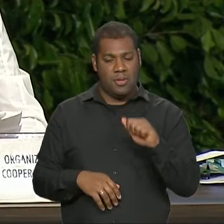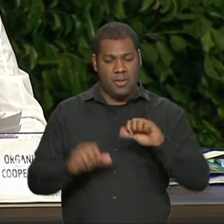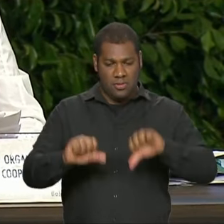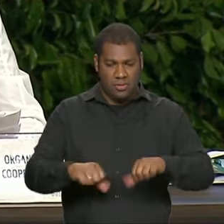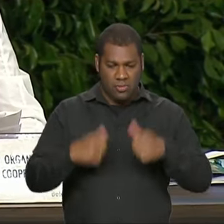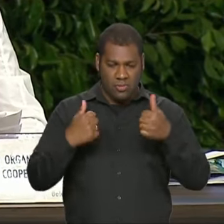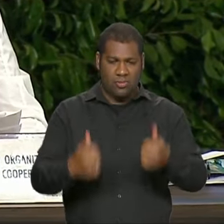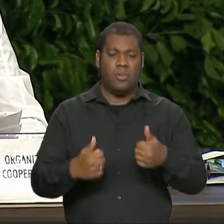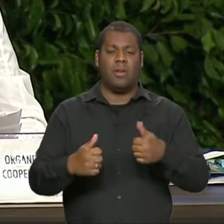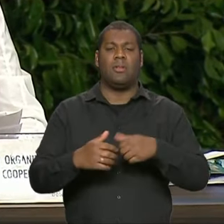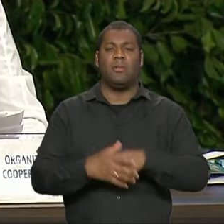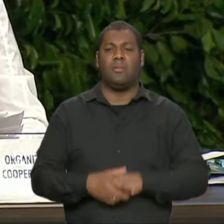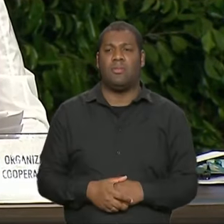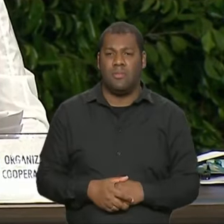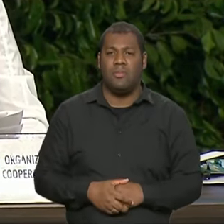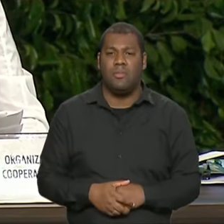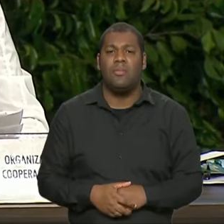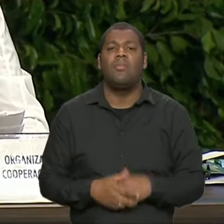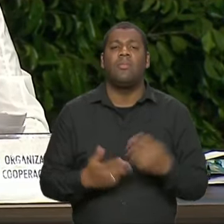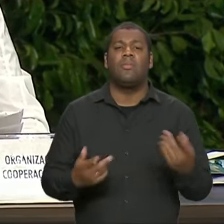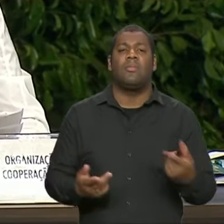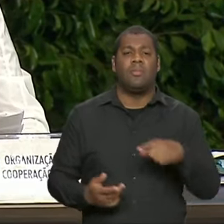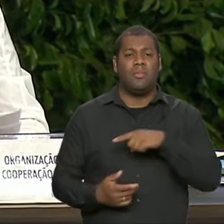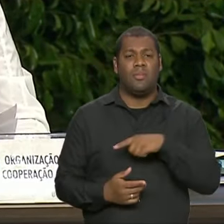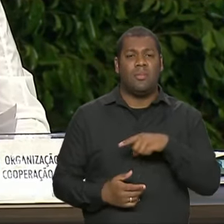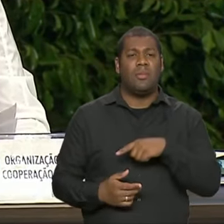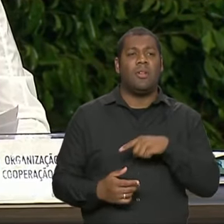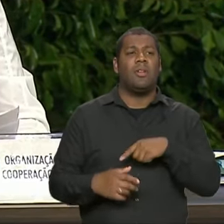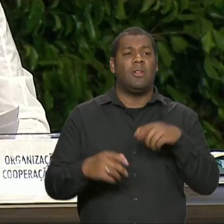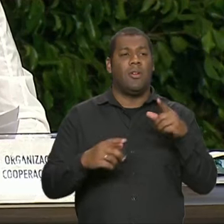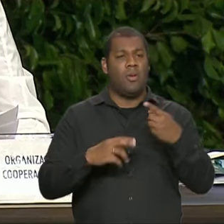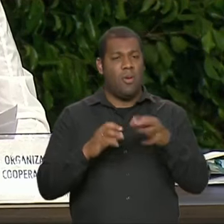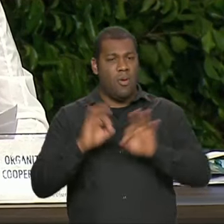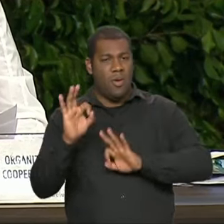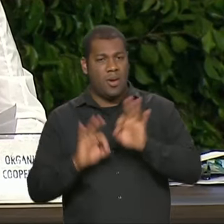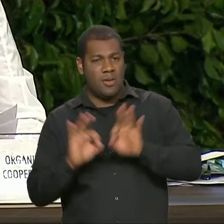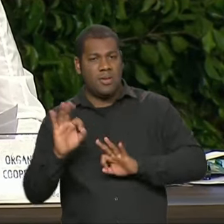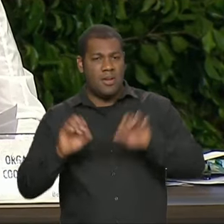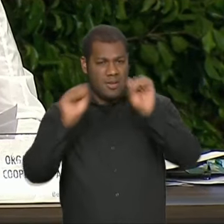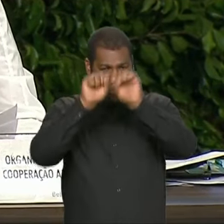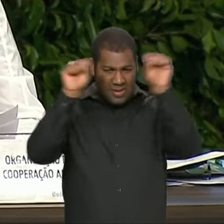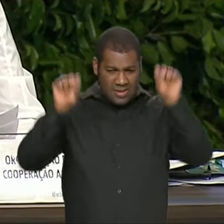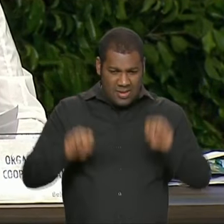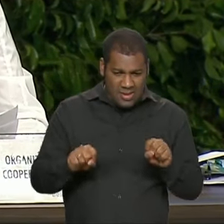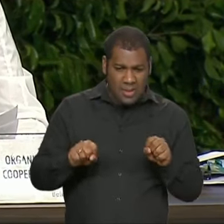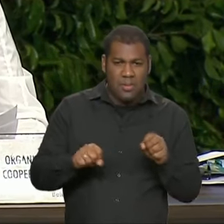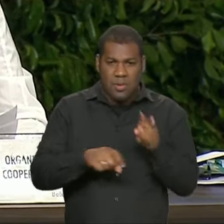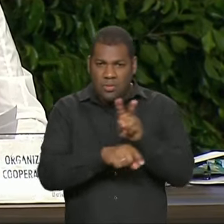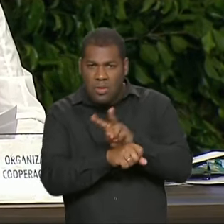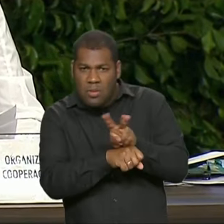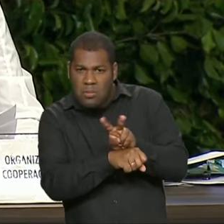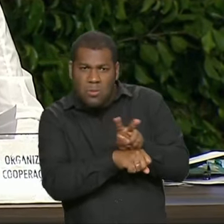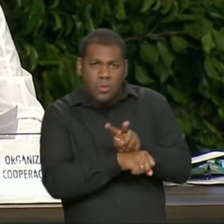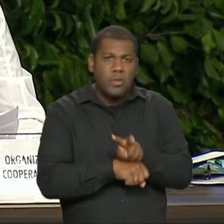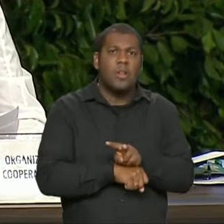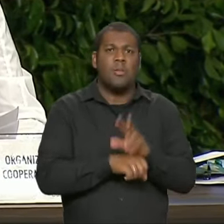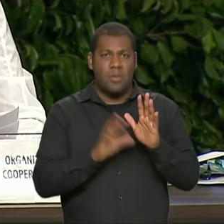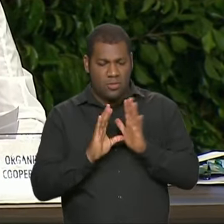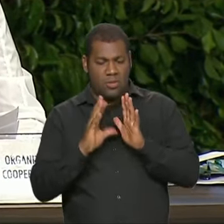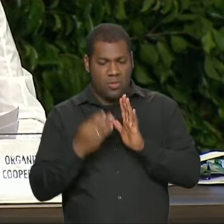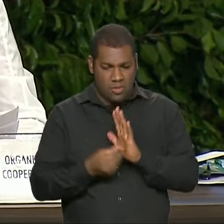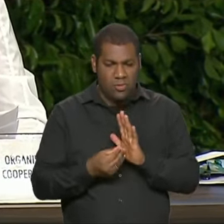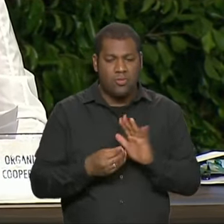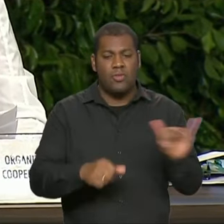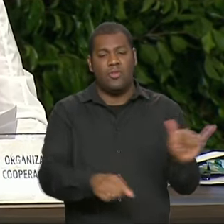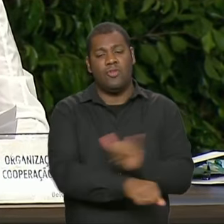tempo real que pode oferecer monitoramento para a nossa bacia amazônica. Consiste em uma